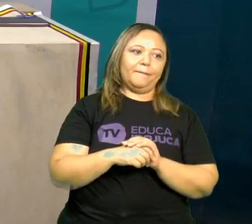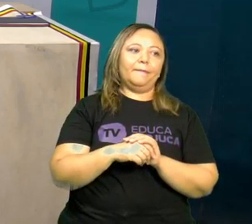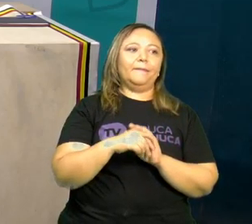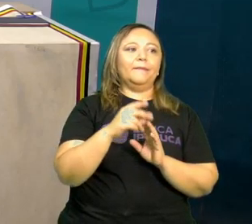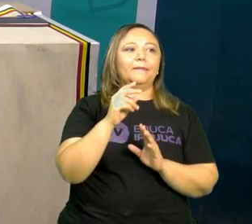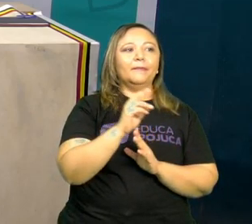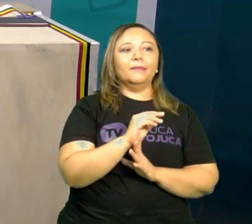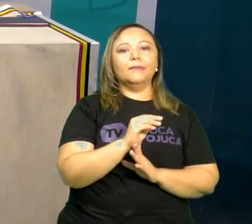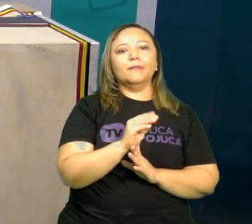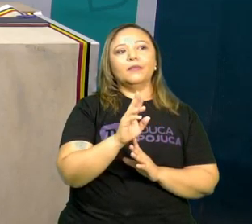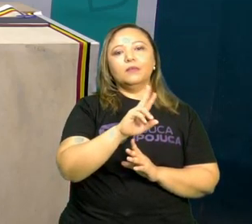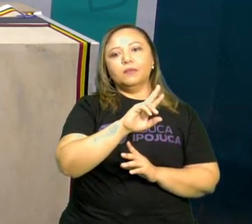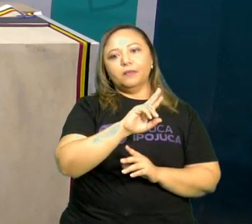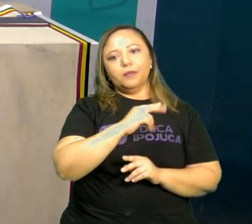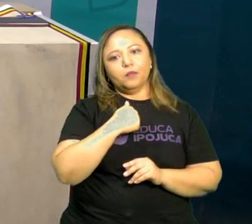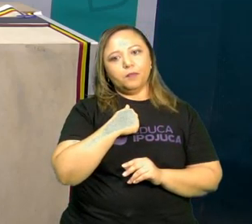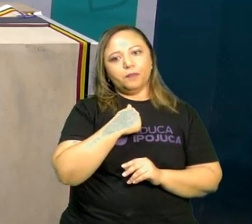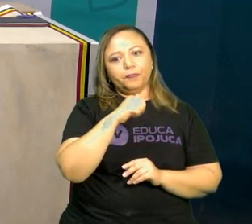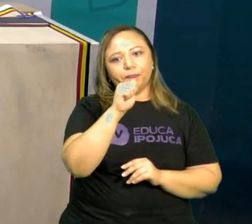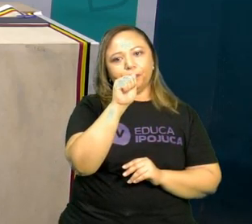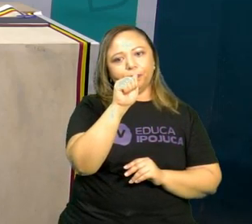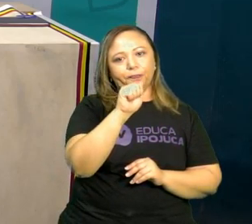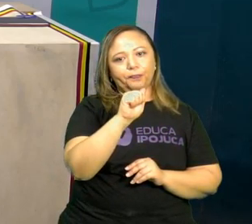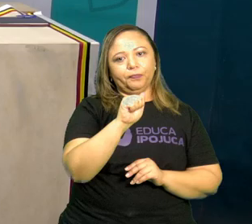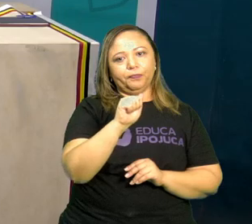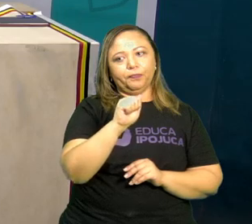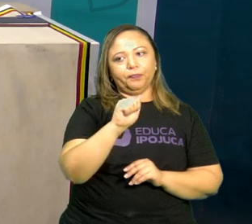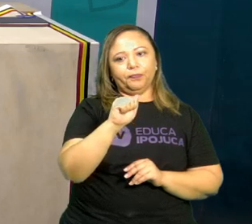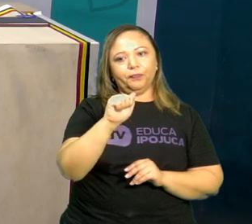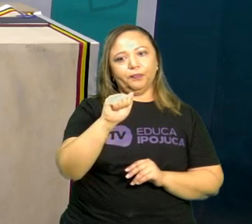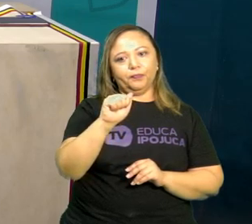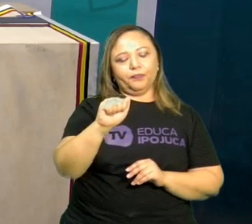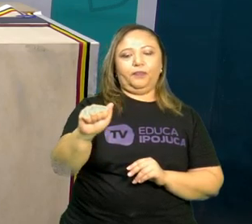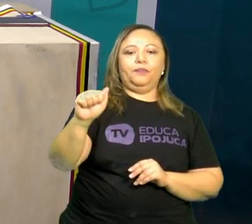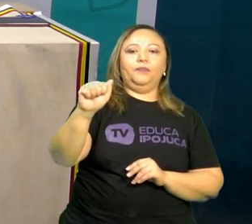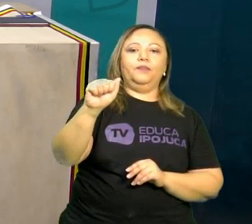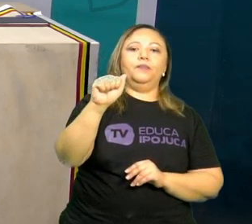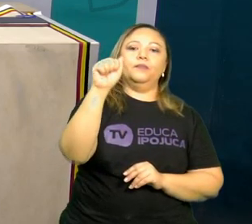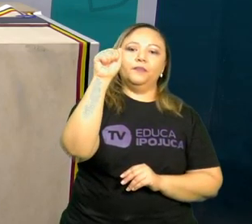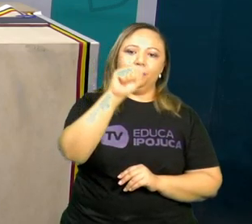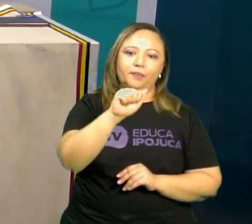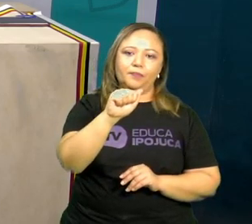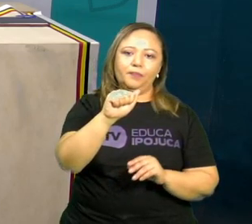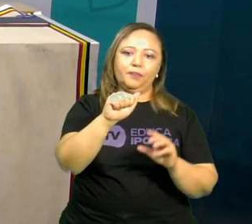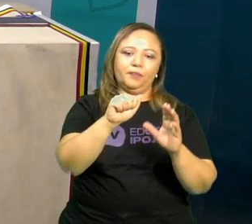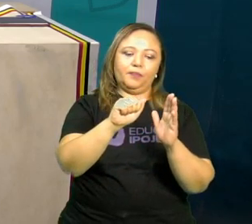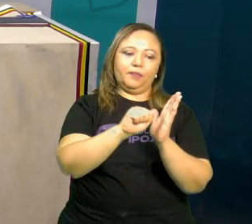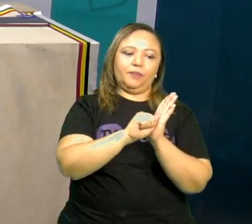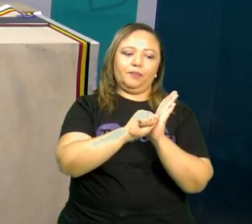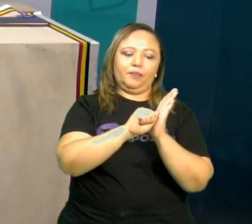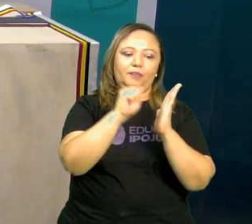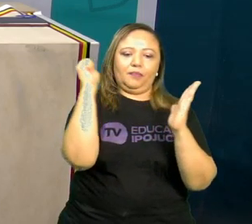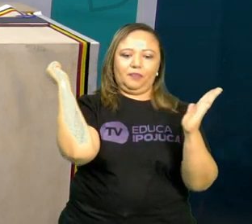salão então meu nome é a Ilma bom então vou colocar a letrinha